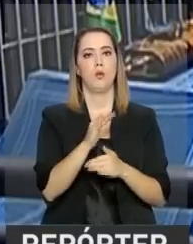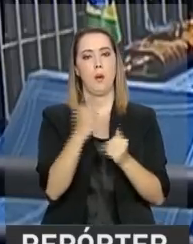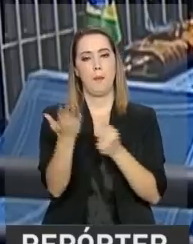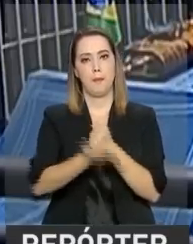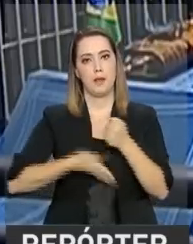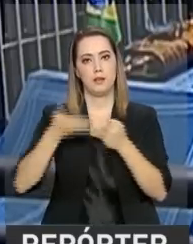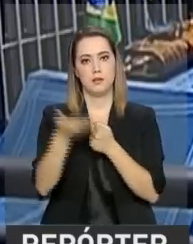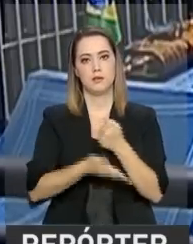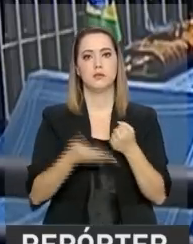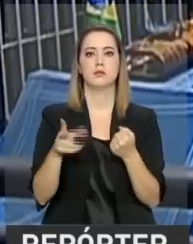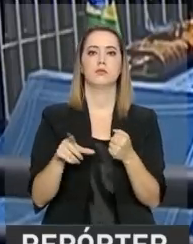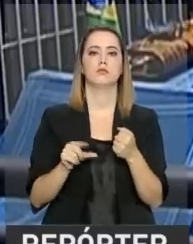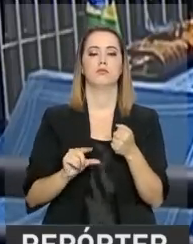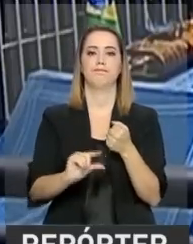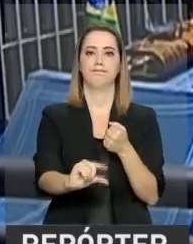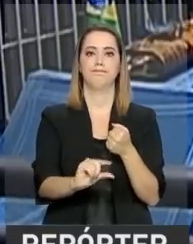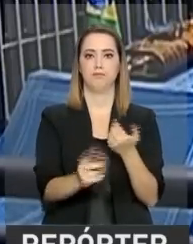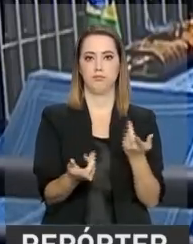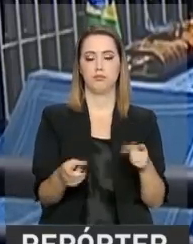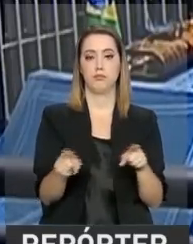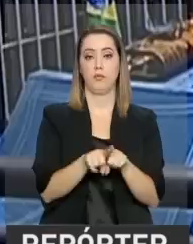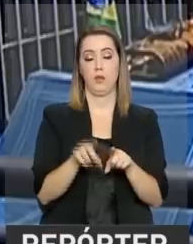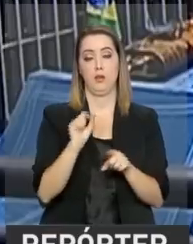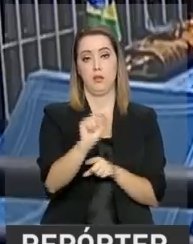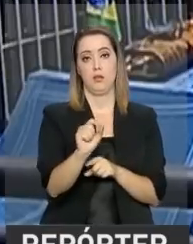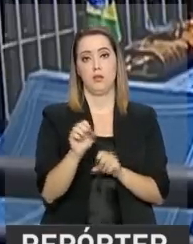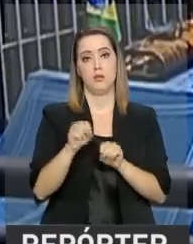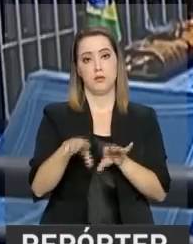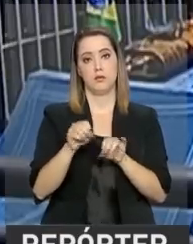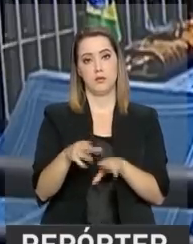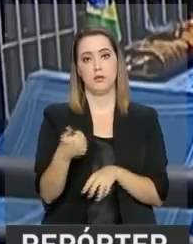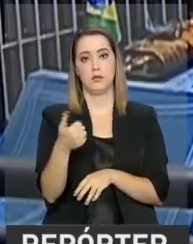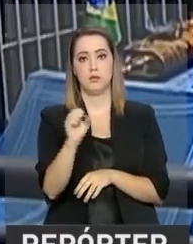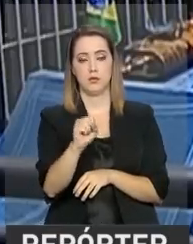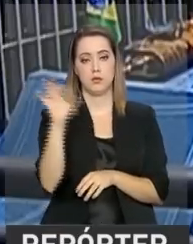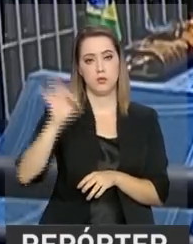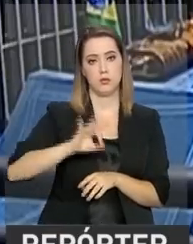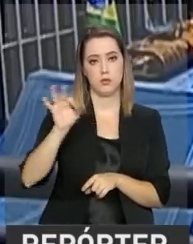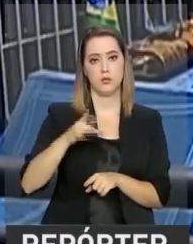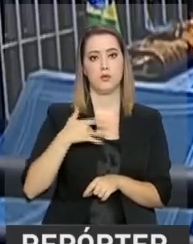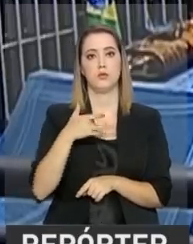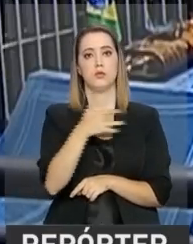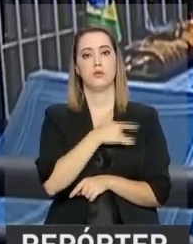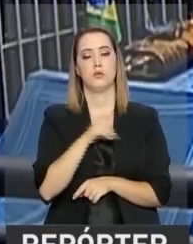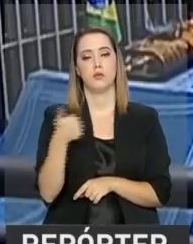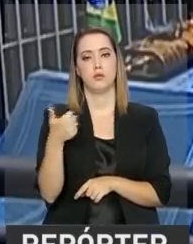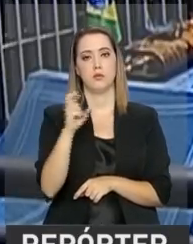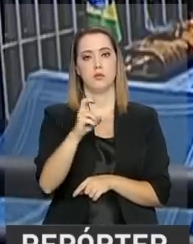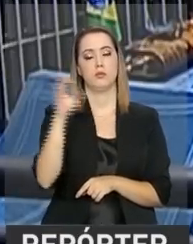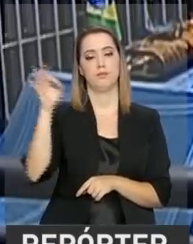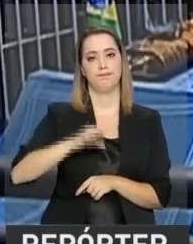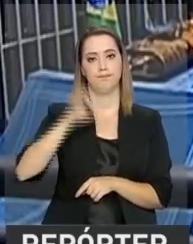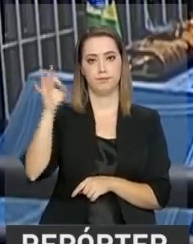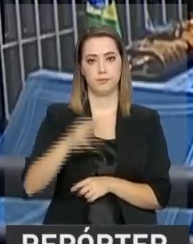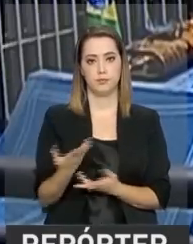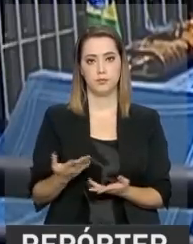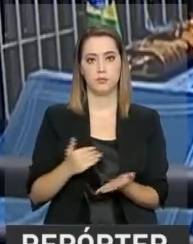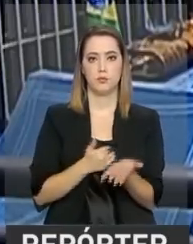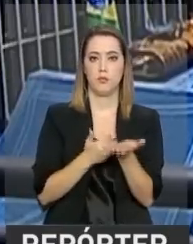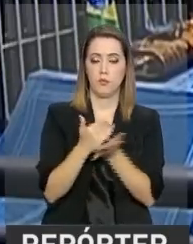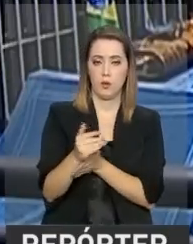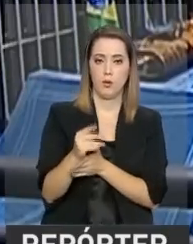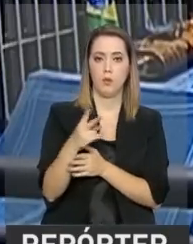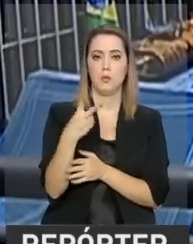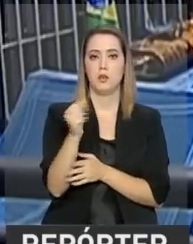de investimento em cada uma das áreas. Em educação, 18%, e em saúde, 15%. A partir